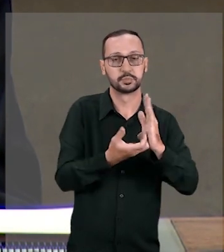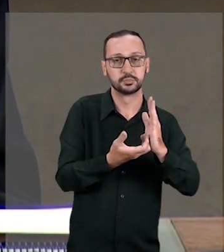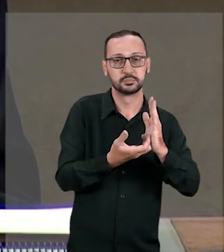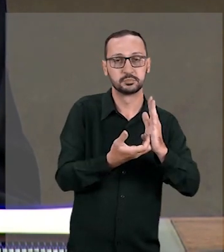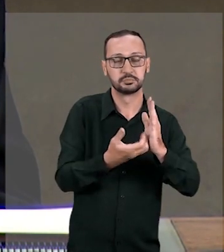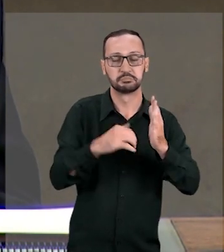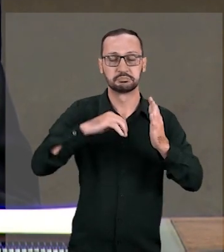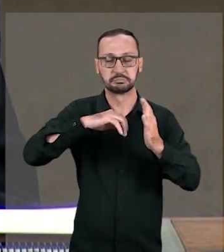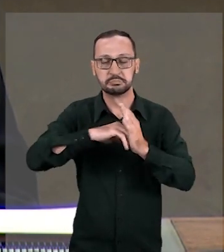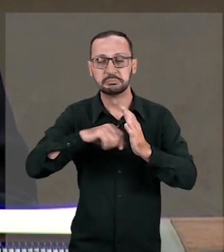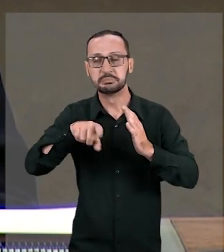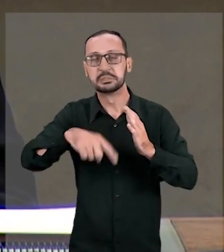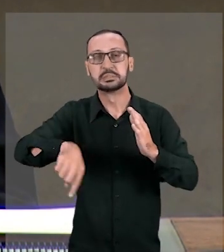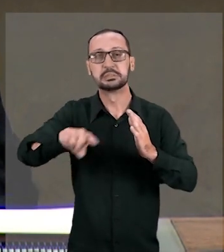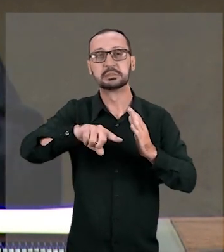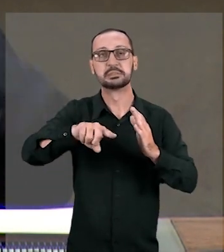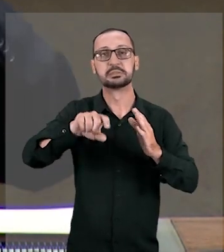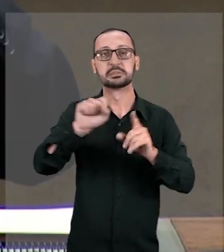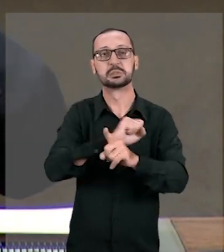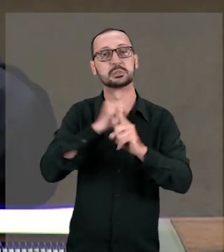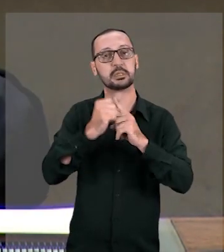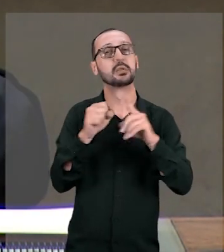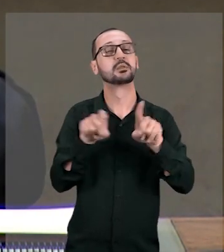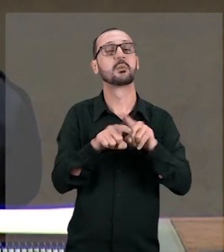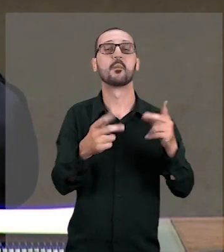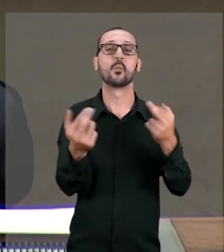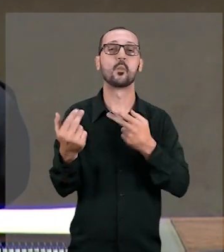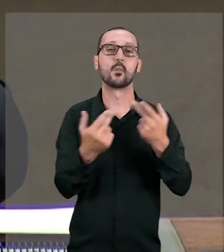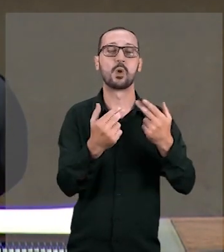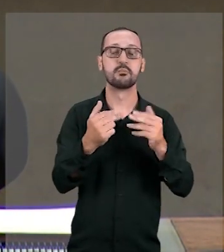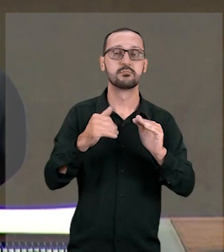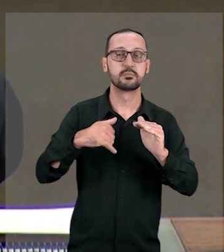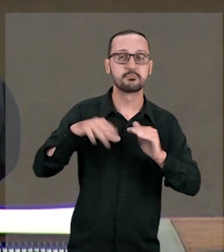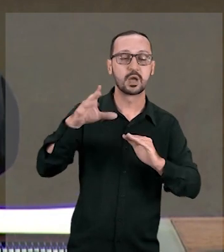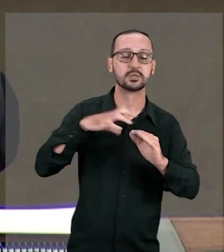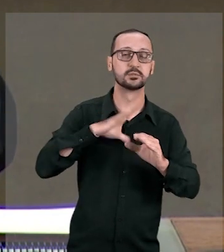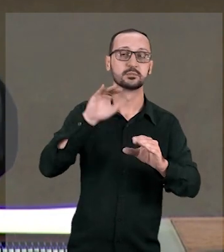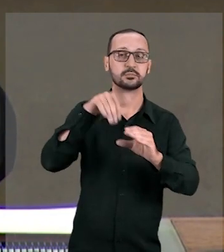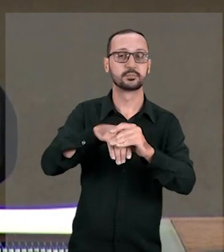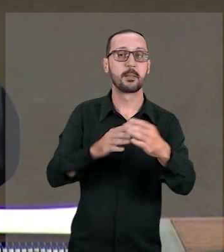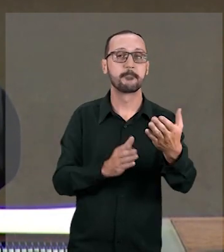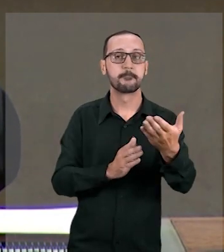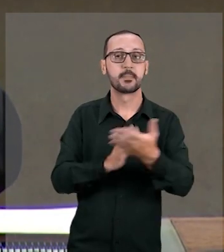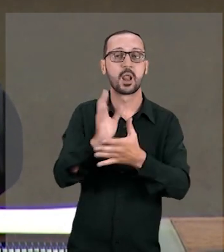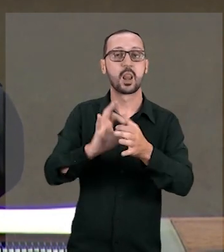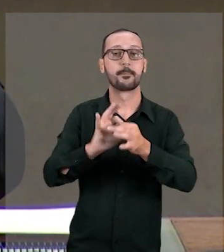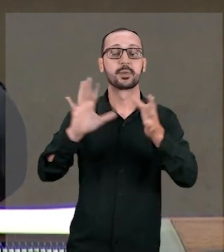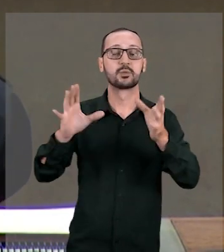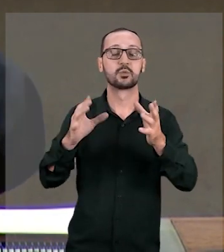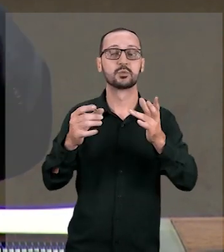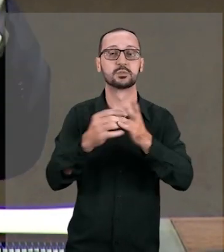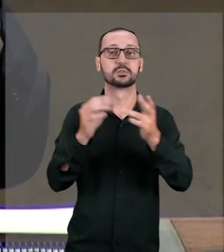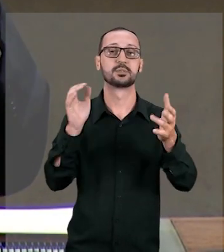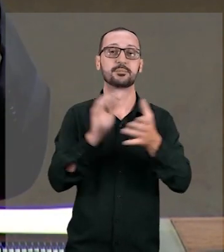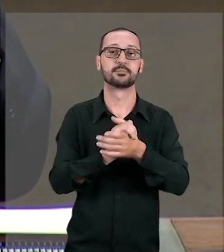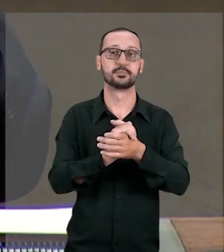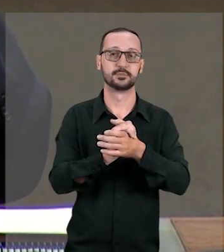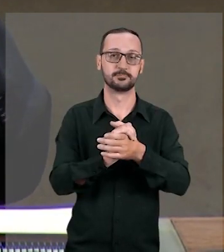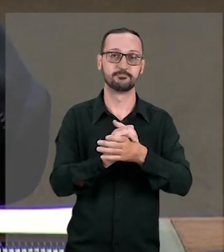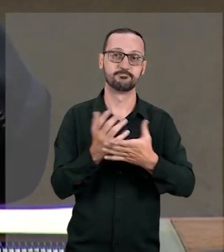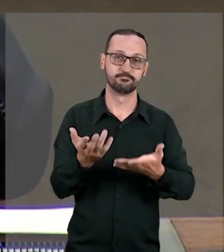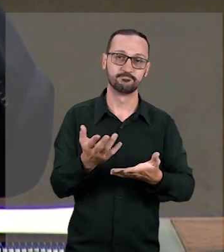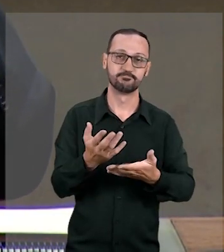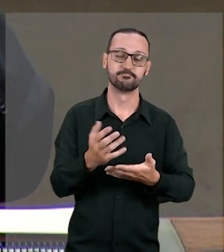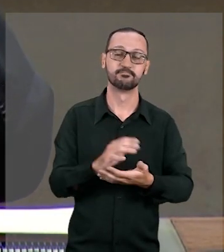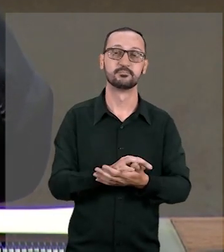e sem maioria na sociedade, o Supremo, também por unanimidade, aprovou as uniões homoafetivas. Essa foi uma